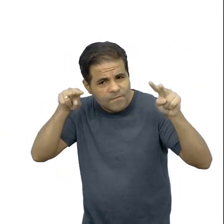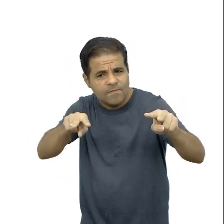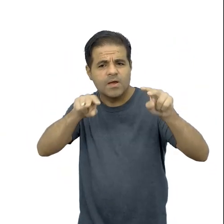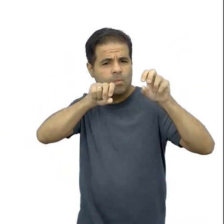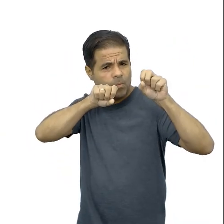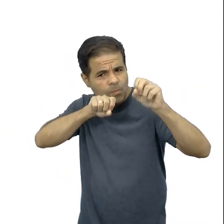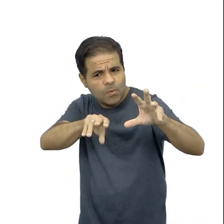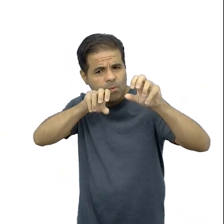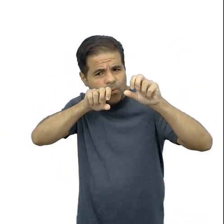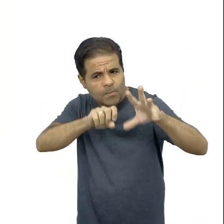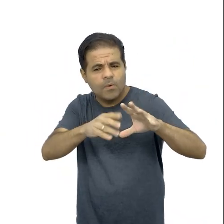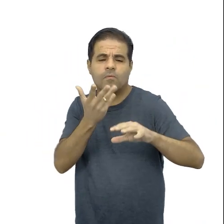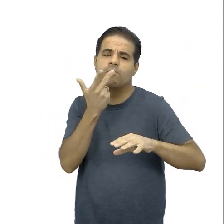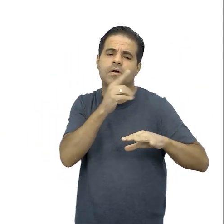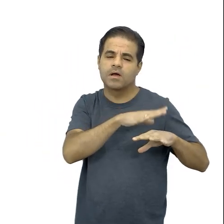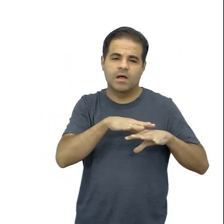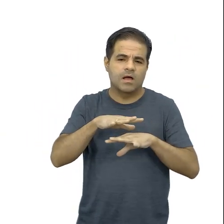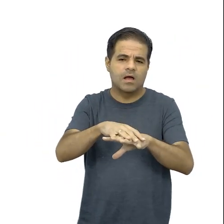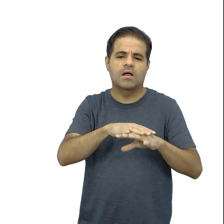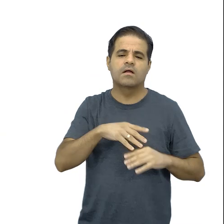da matemática, né,